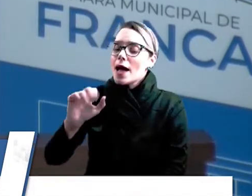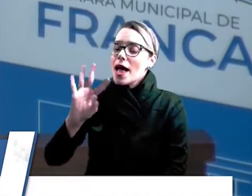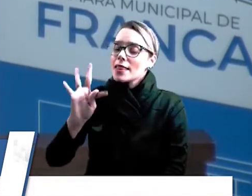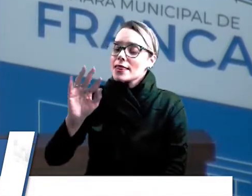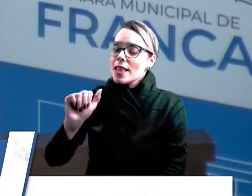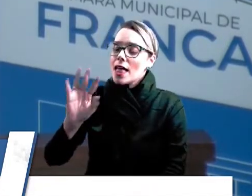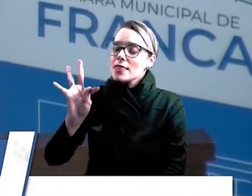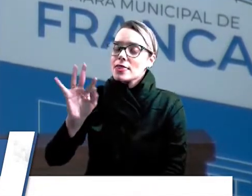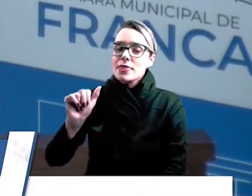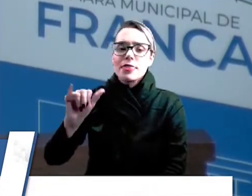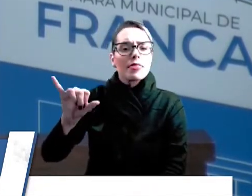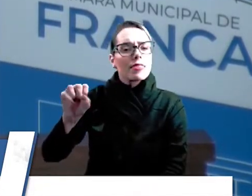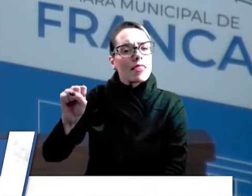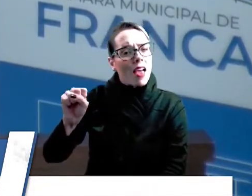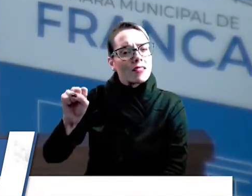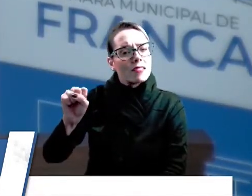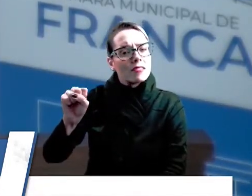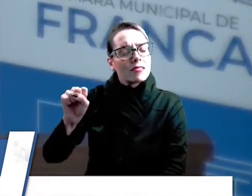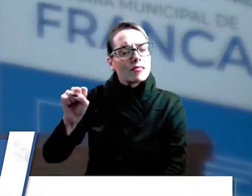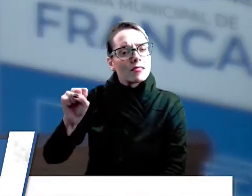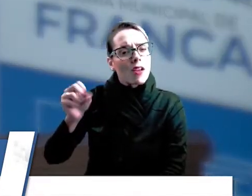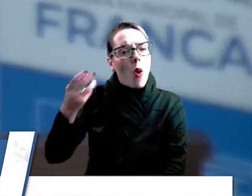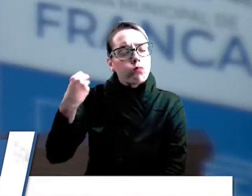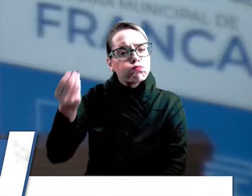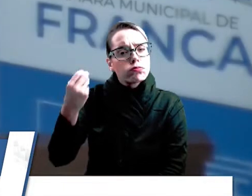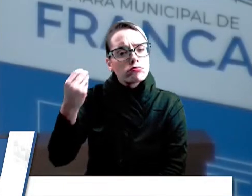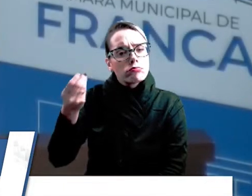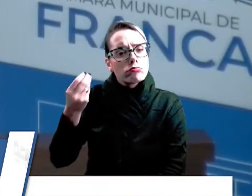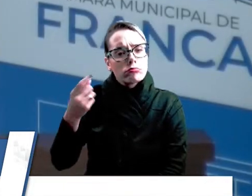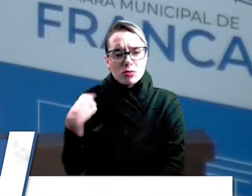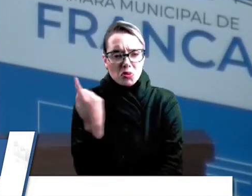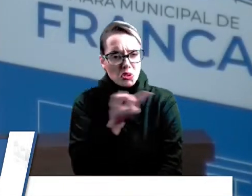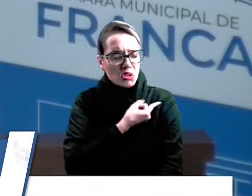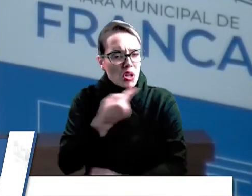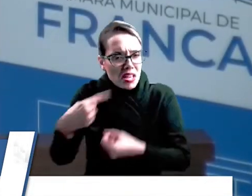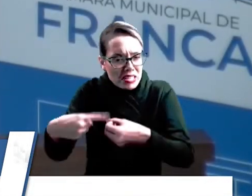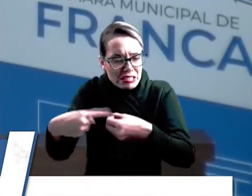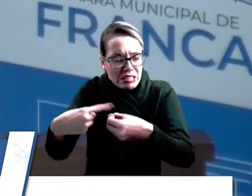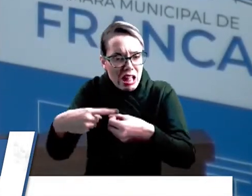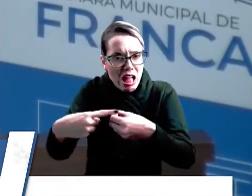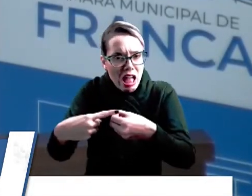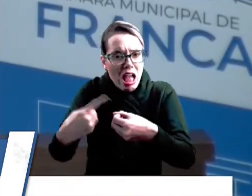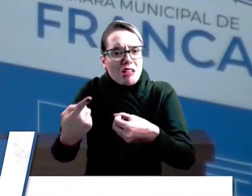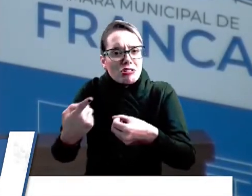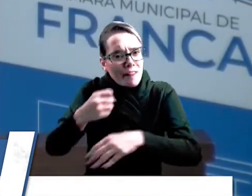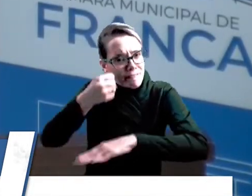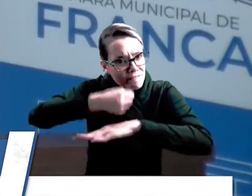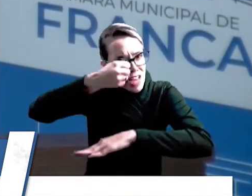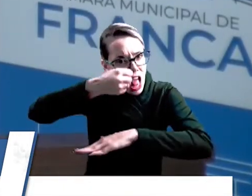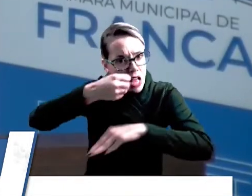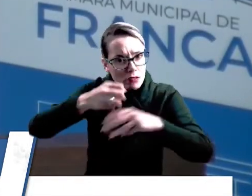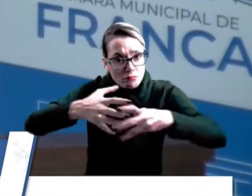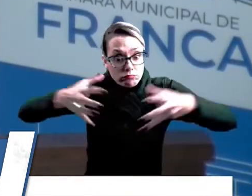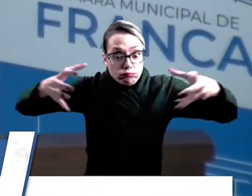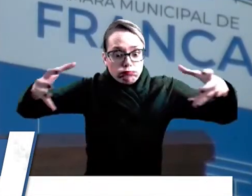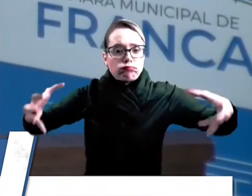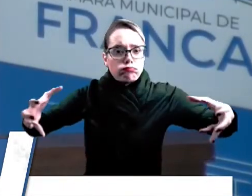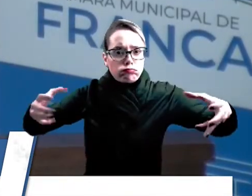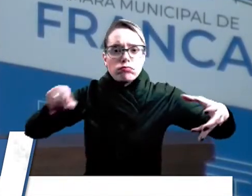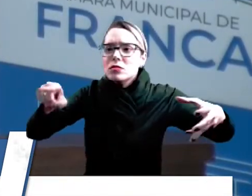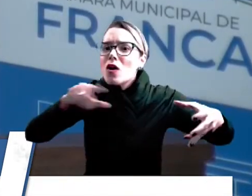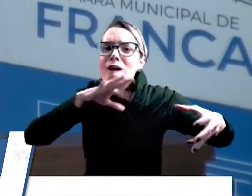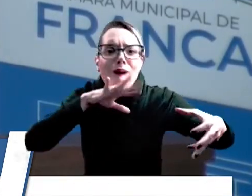É para nós, uma cidade do tamanho de Franca, da importância que tem, é muito ruim isso acontecer.